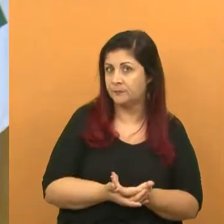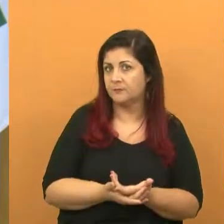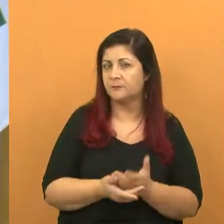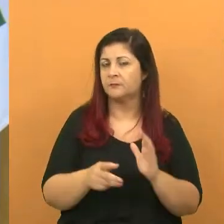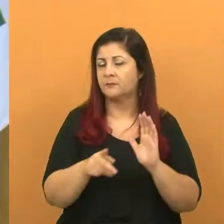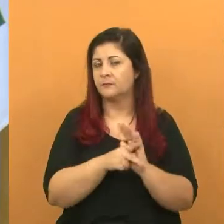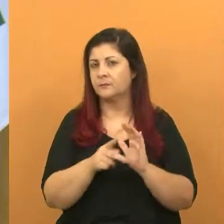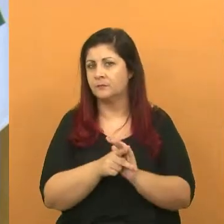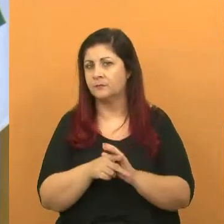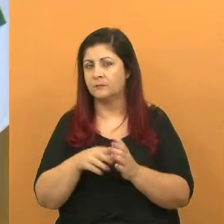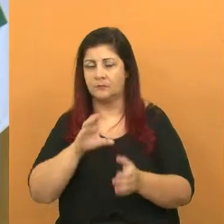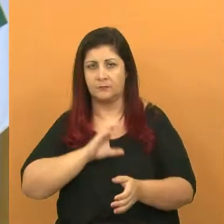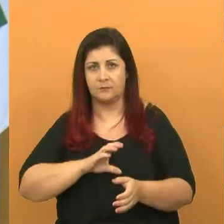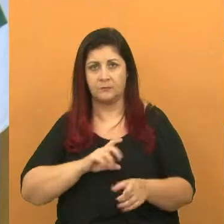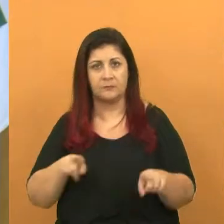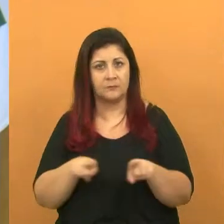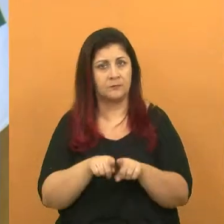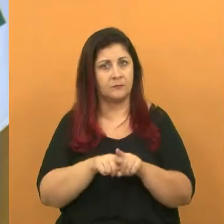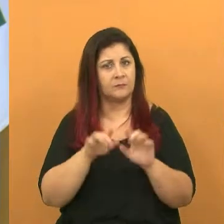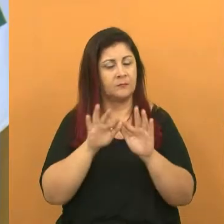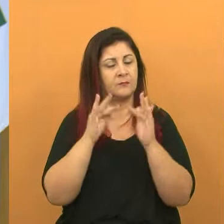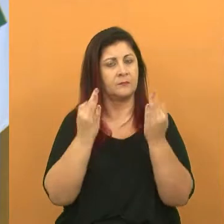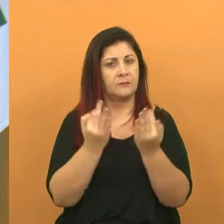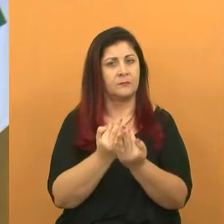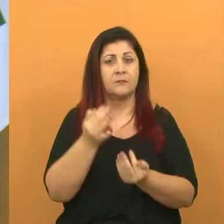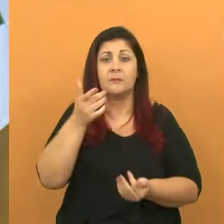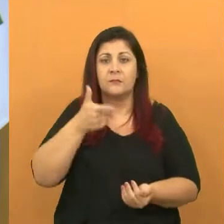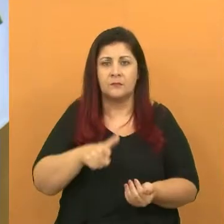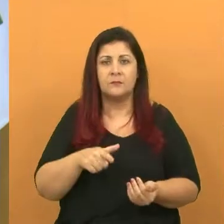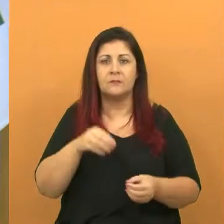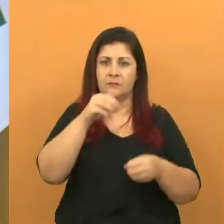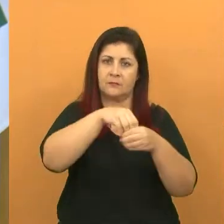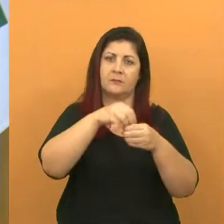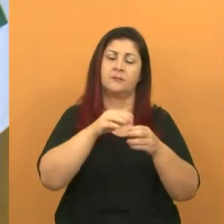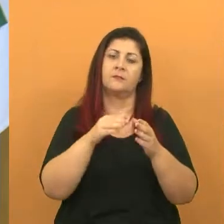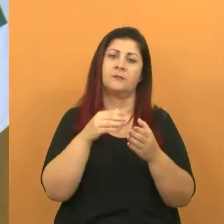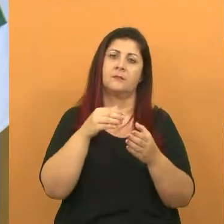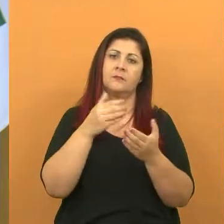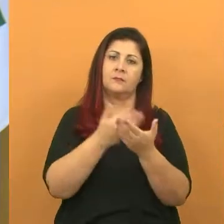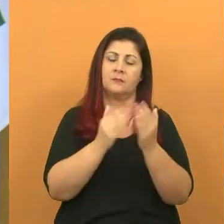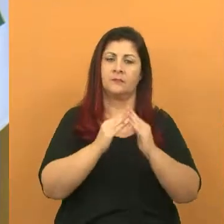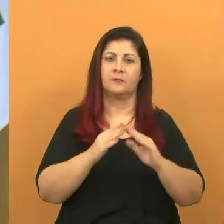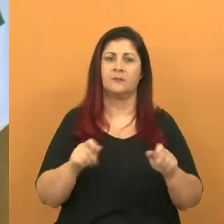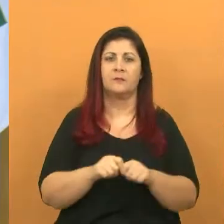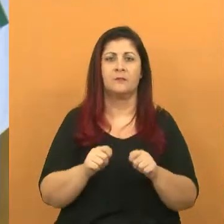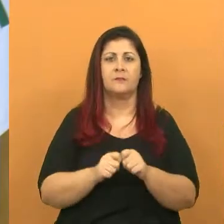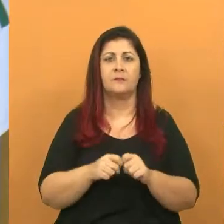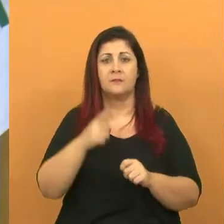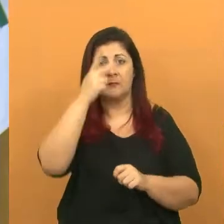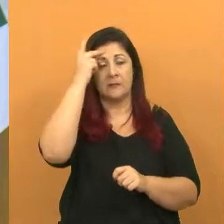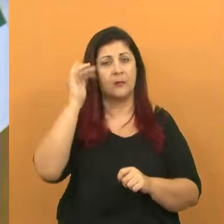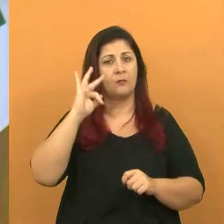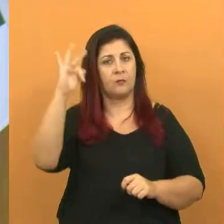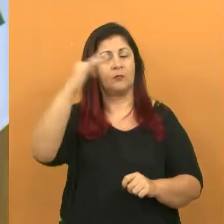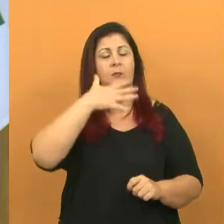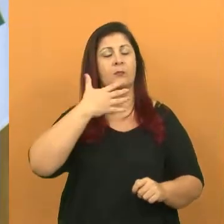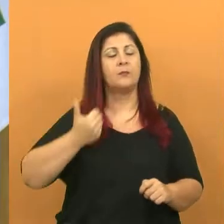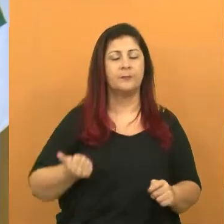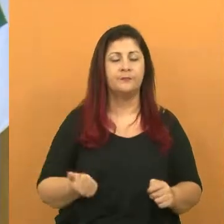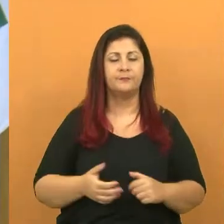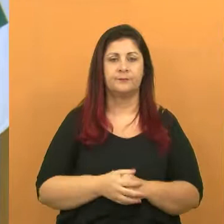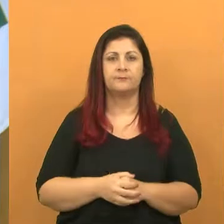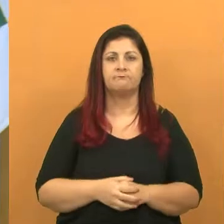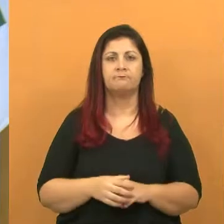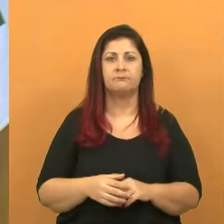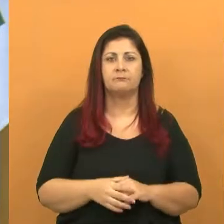de família, novamente nas nossas escolas, para que a gente possa formar pessoas melhores. Eu acho que esse é um